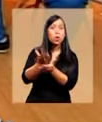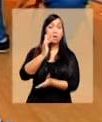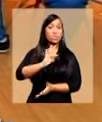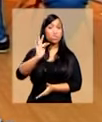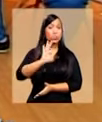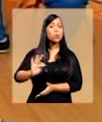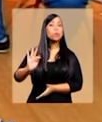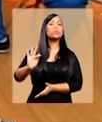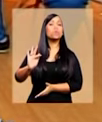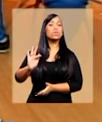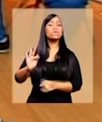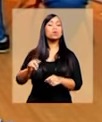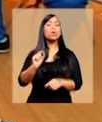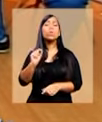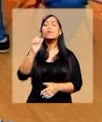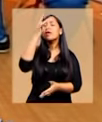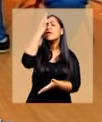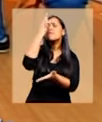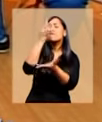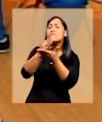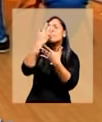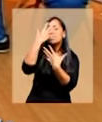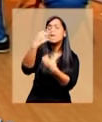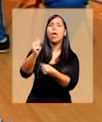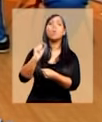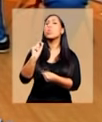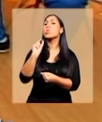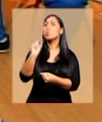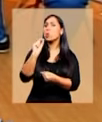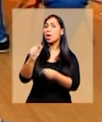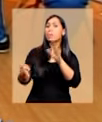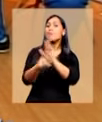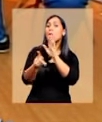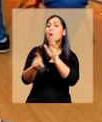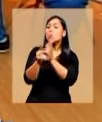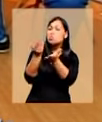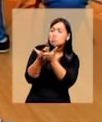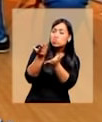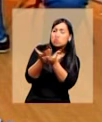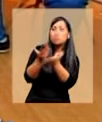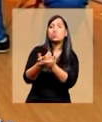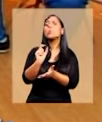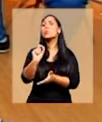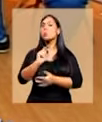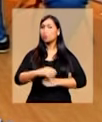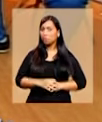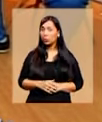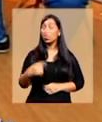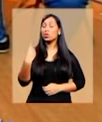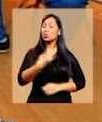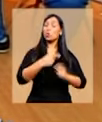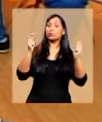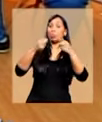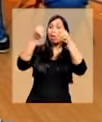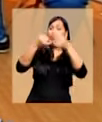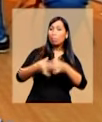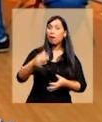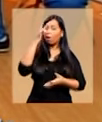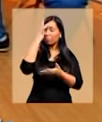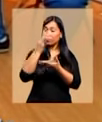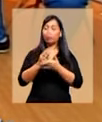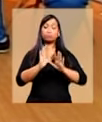filosofia, mestre em teologia. O que é fé do ponto de vista filosófico e teológico? Como que a gente pode definir a